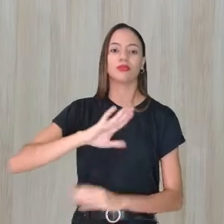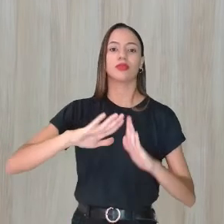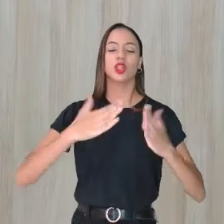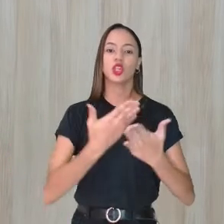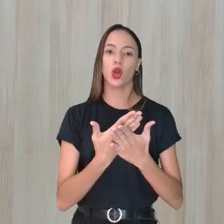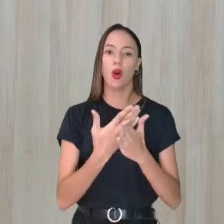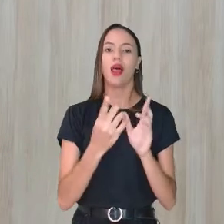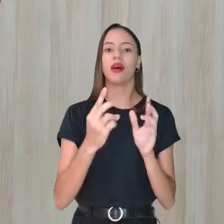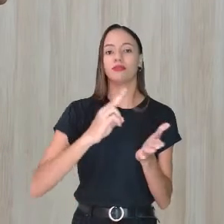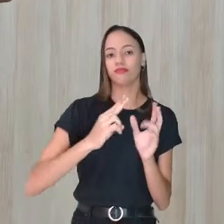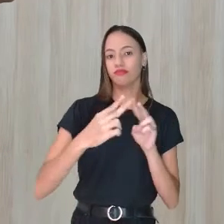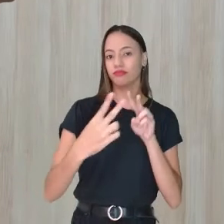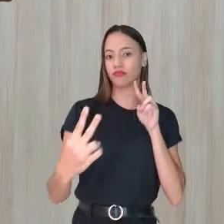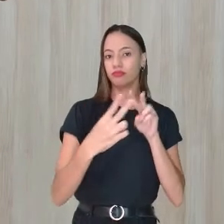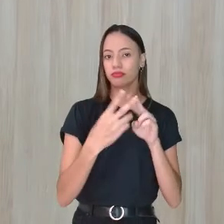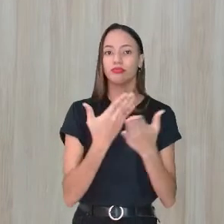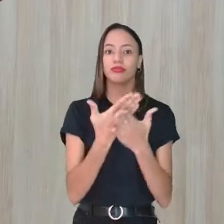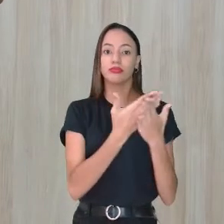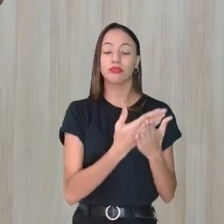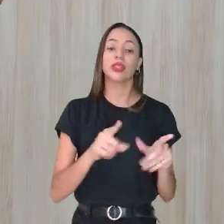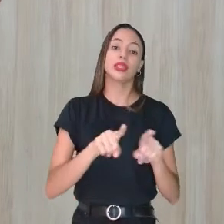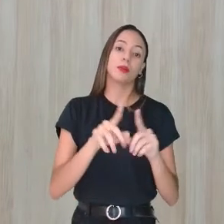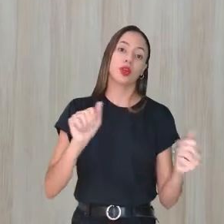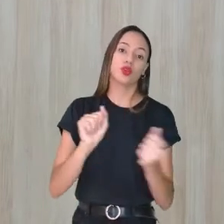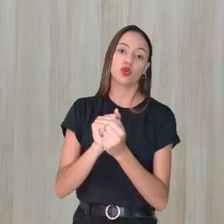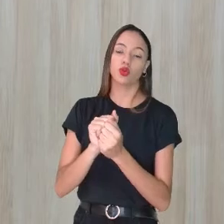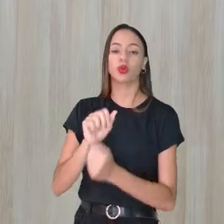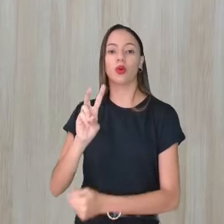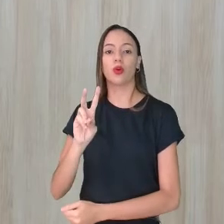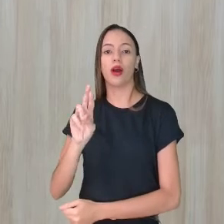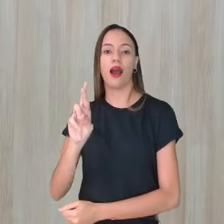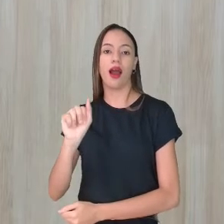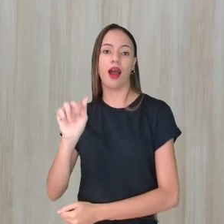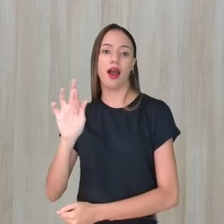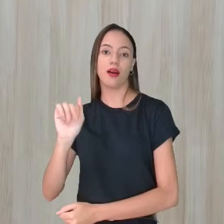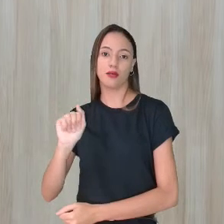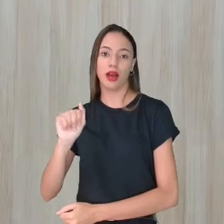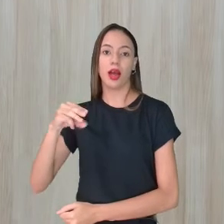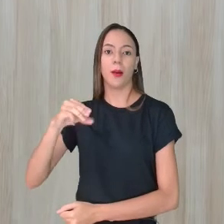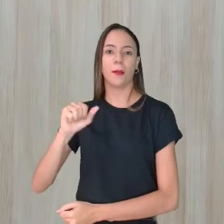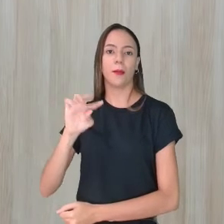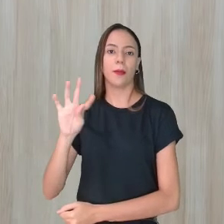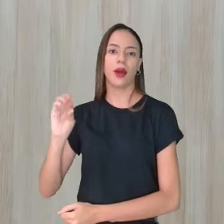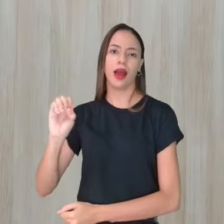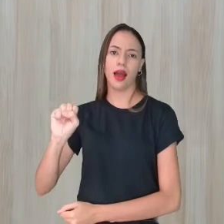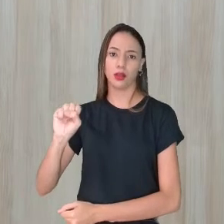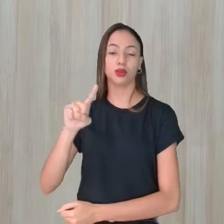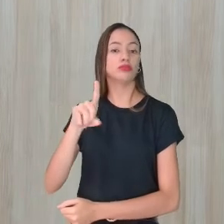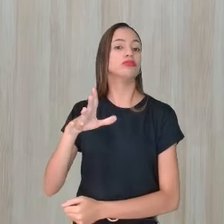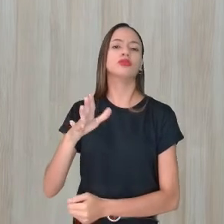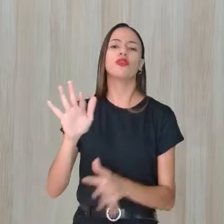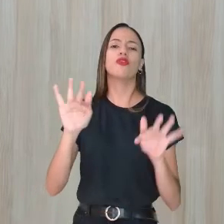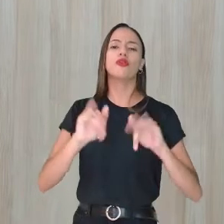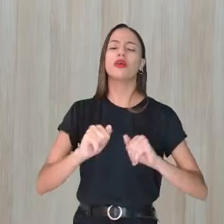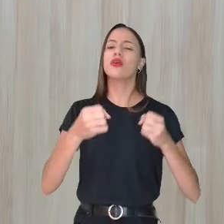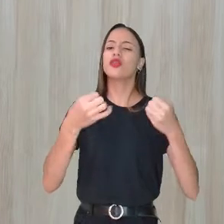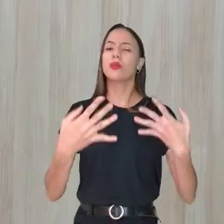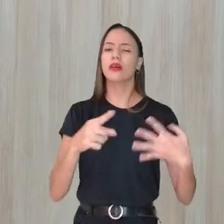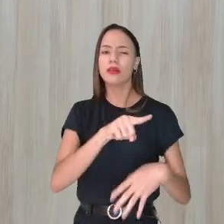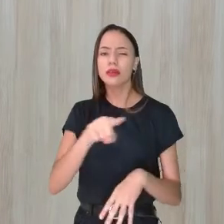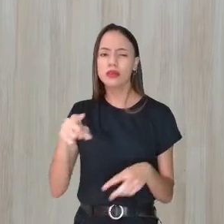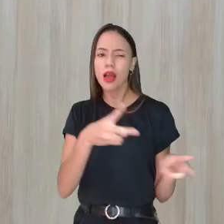com Rafa Matos. E eu falei um pouco com vocês no final, assim, vocês perceberam que no meio